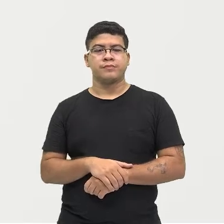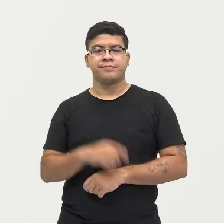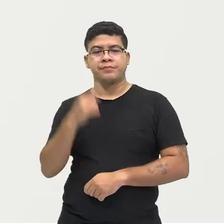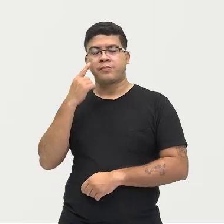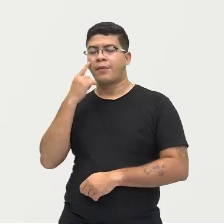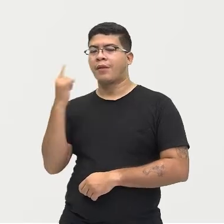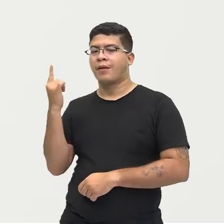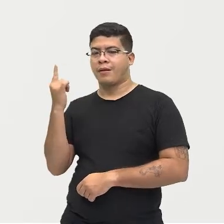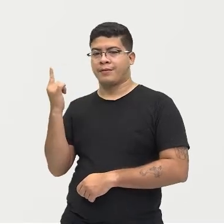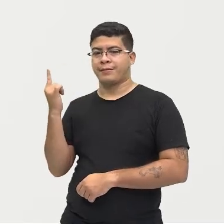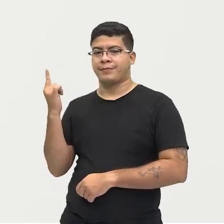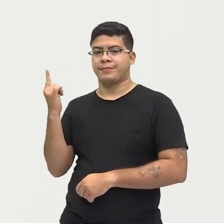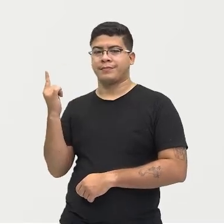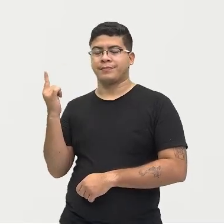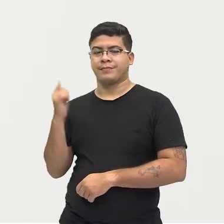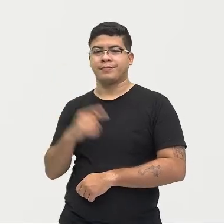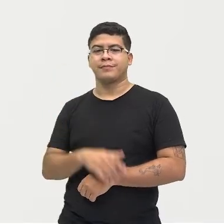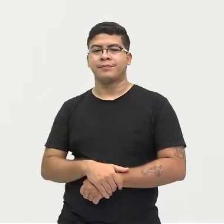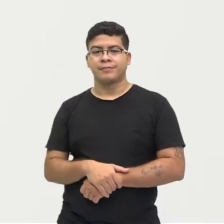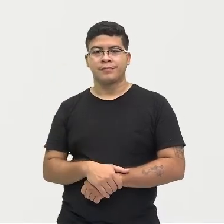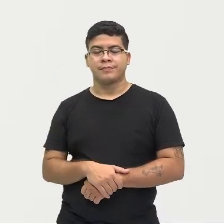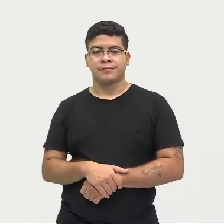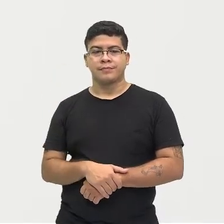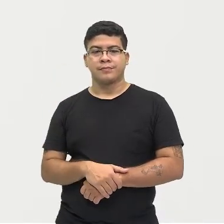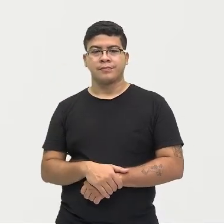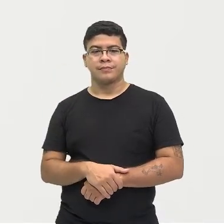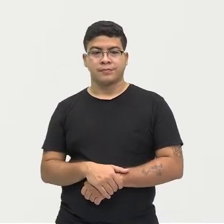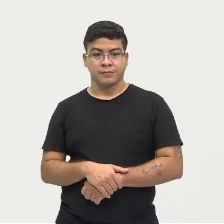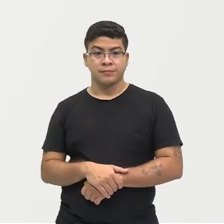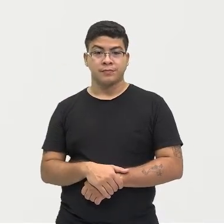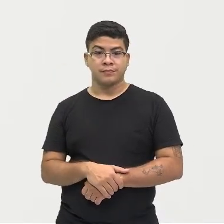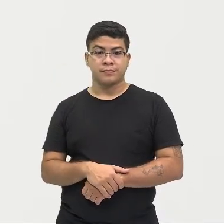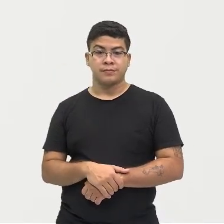esse outro aqui. O nome do composto,